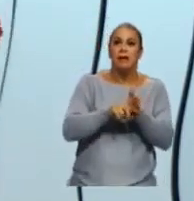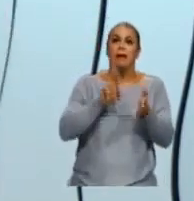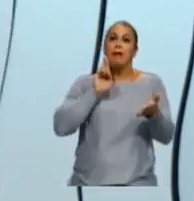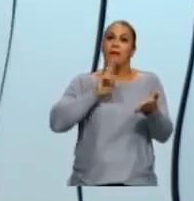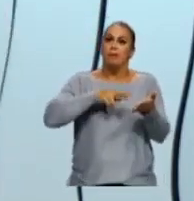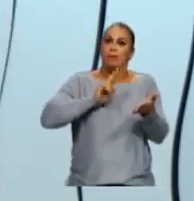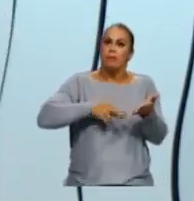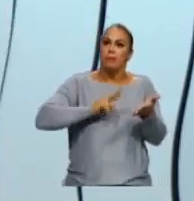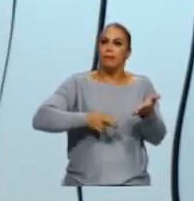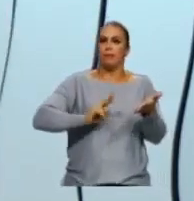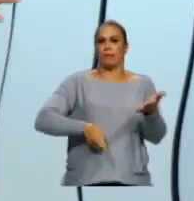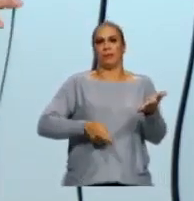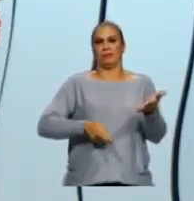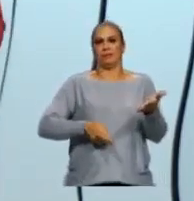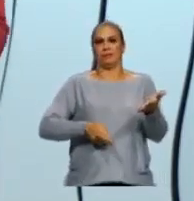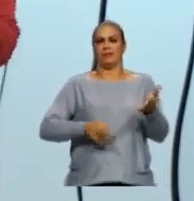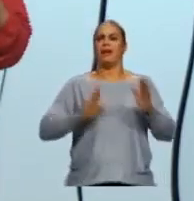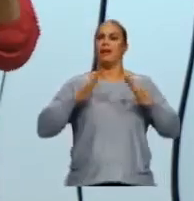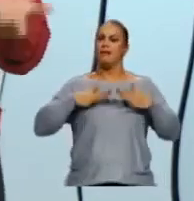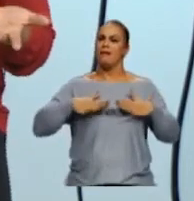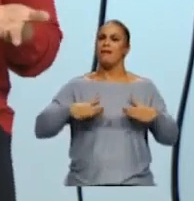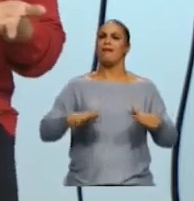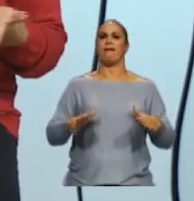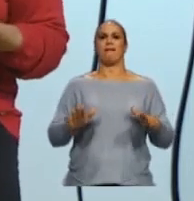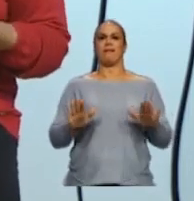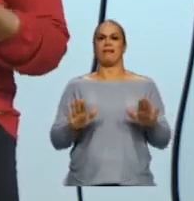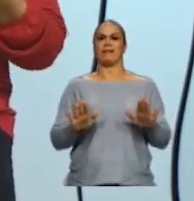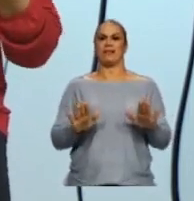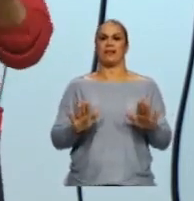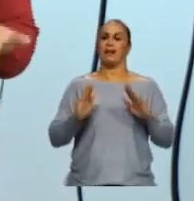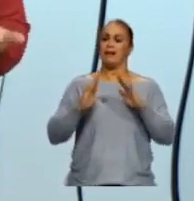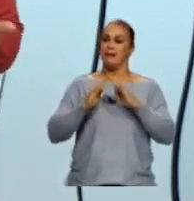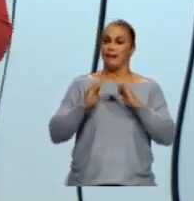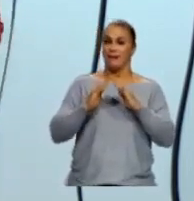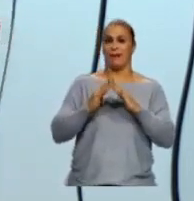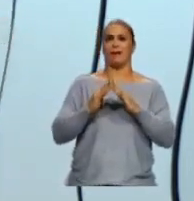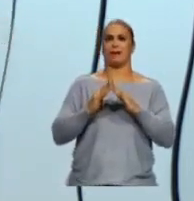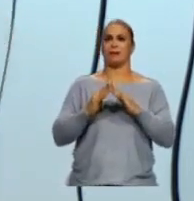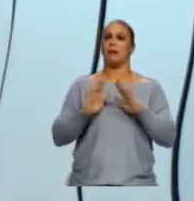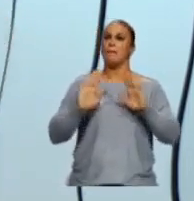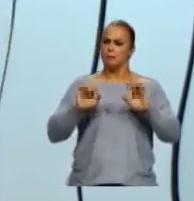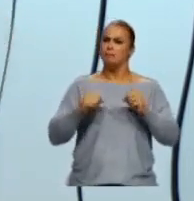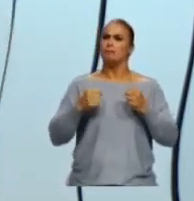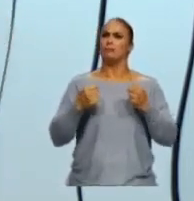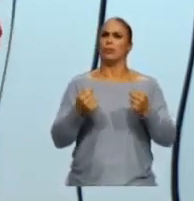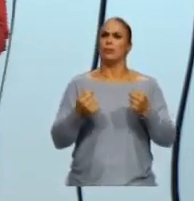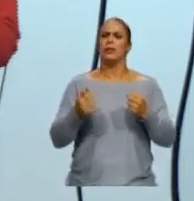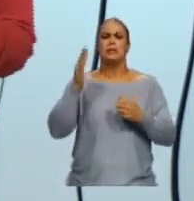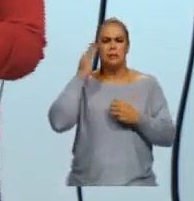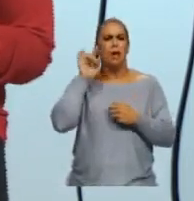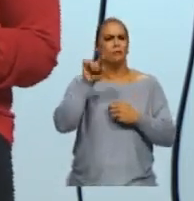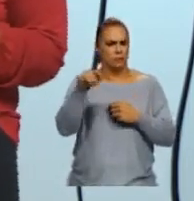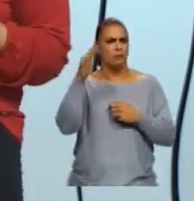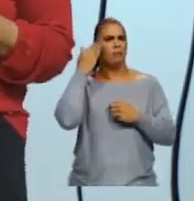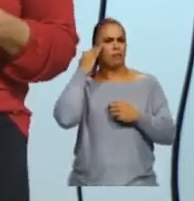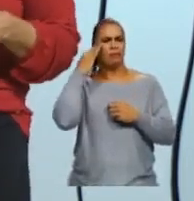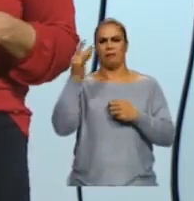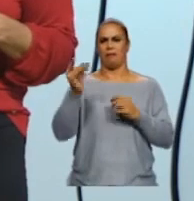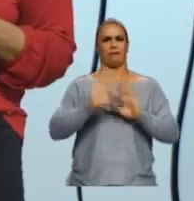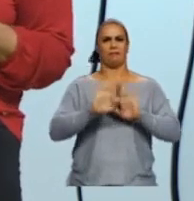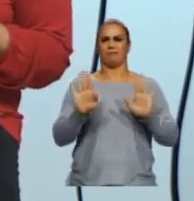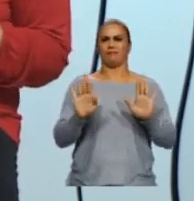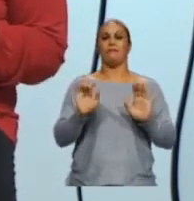uma de uma forma bem cuidadosa, dedicada. Eu sei que você aprendeu, vai ser fácil para responder